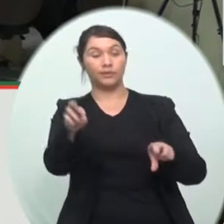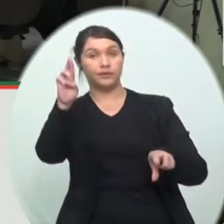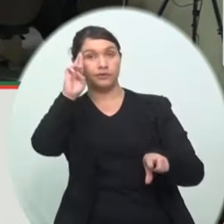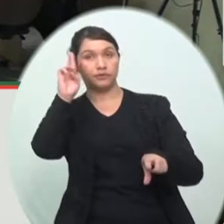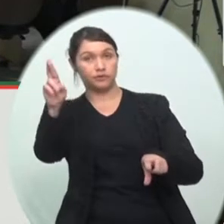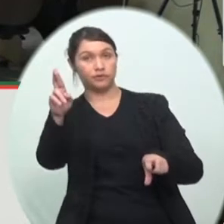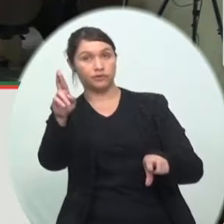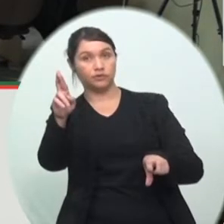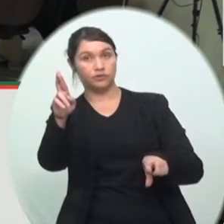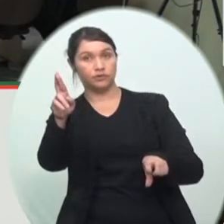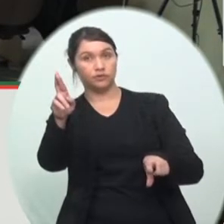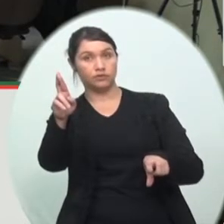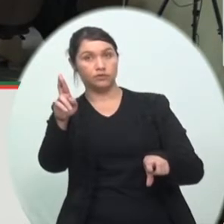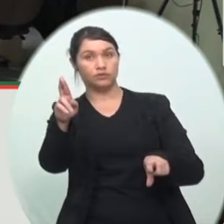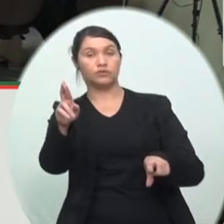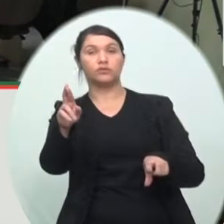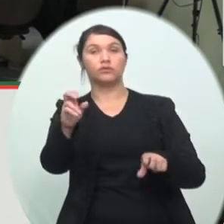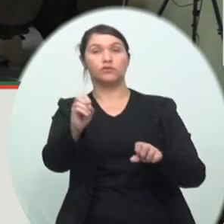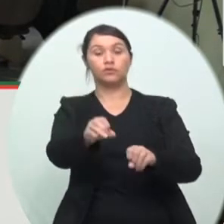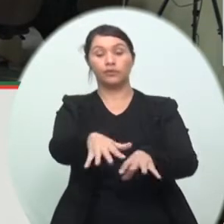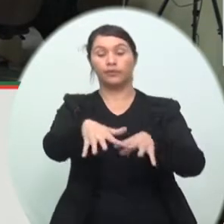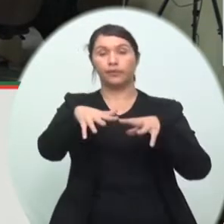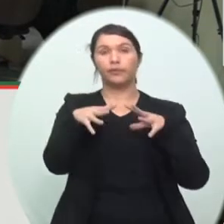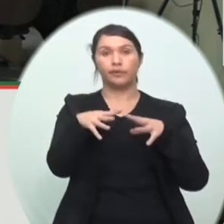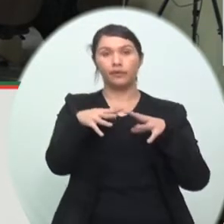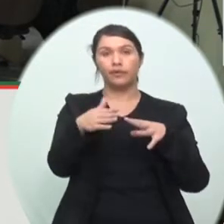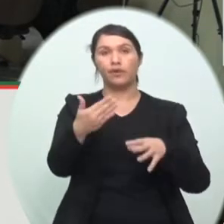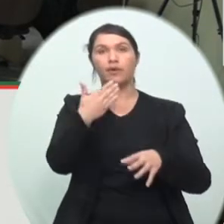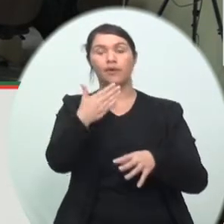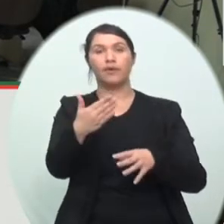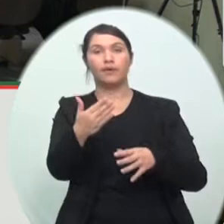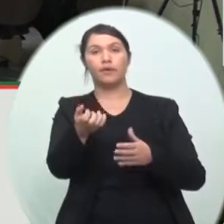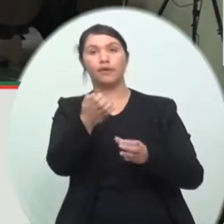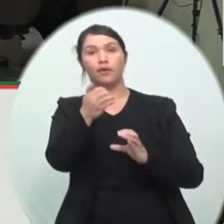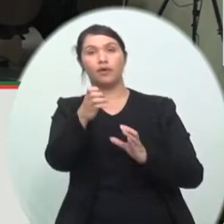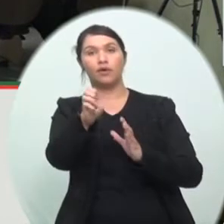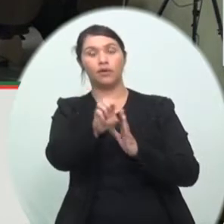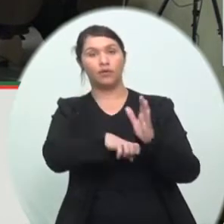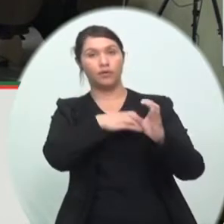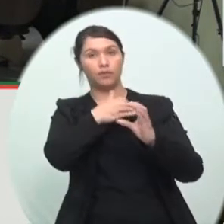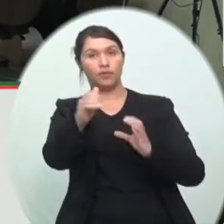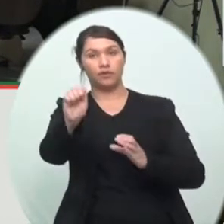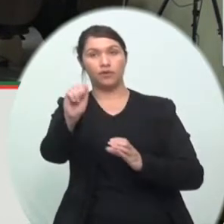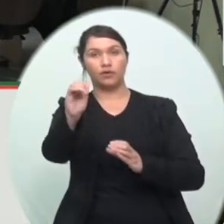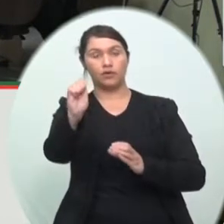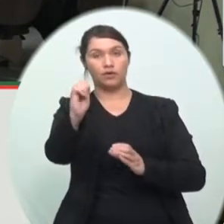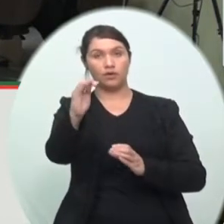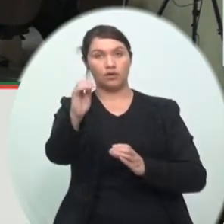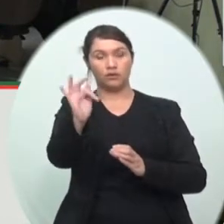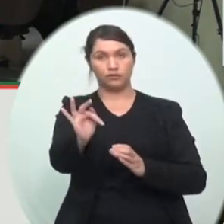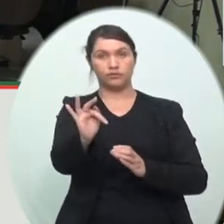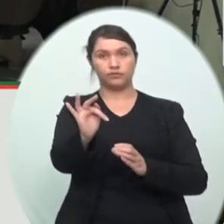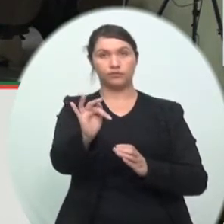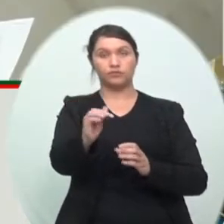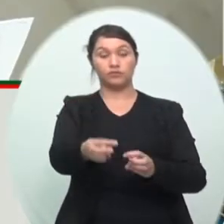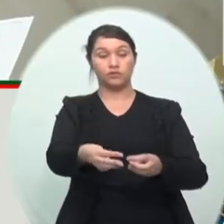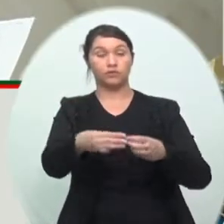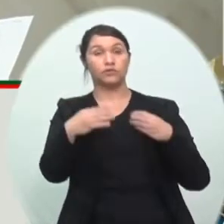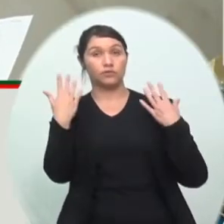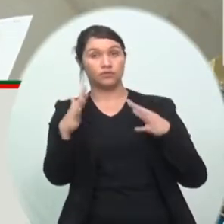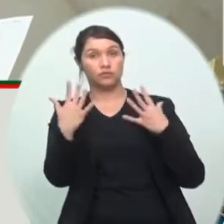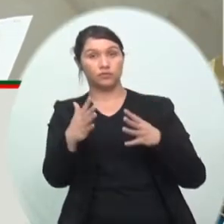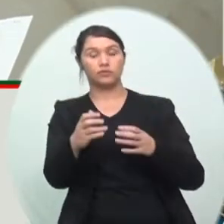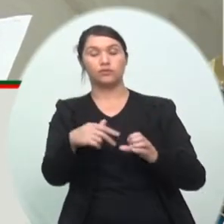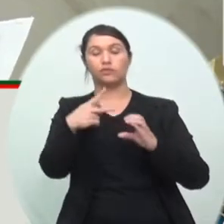forma regimental, o envio do expediente à CAF, Associação Catarinense Fanuel, da presente moção de aplauso conforme segue. A Câmara Municipal